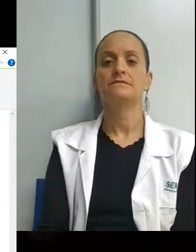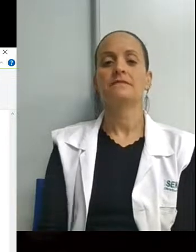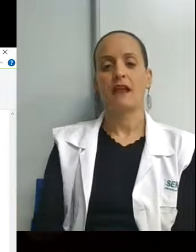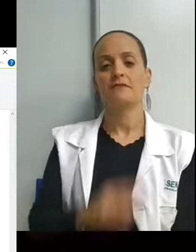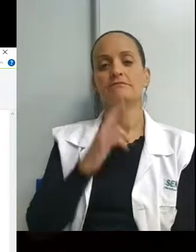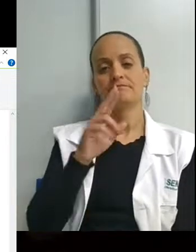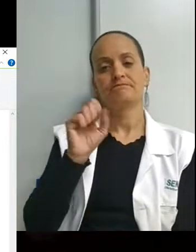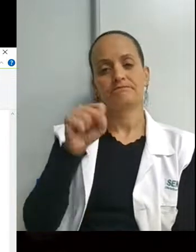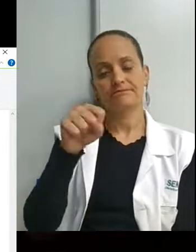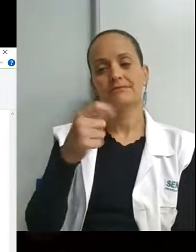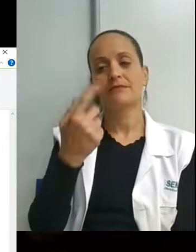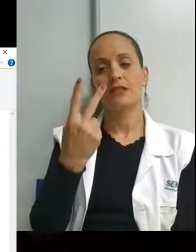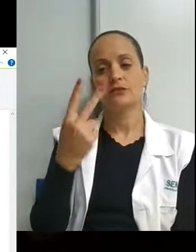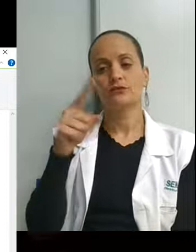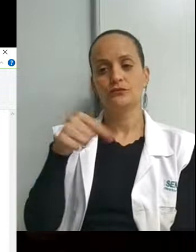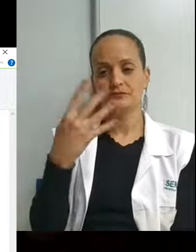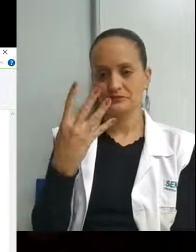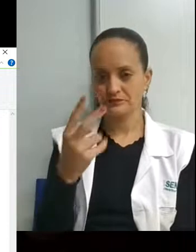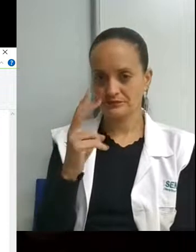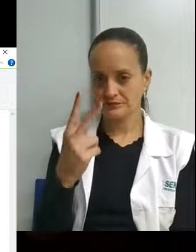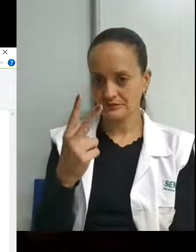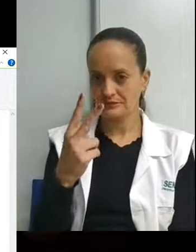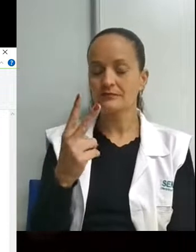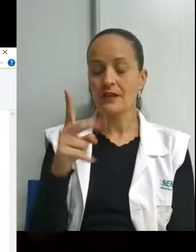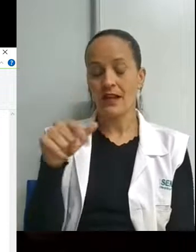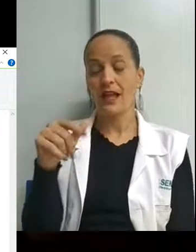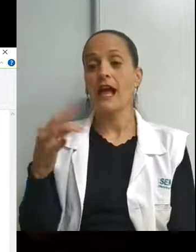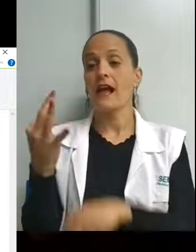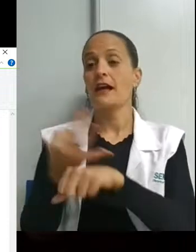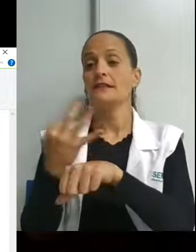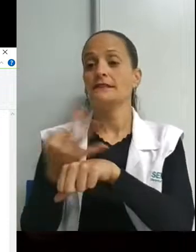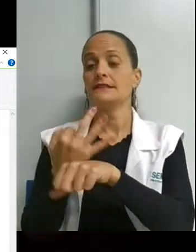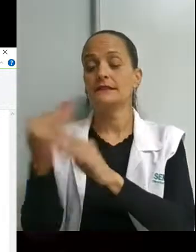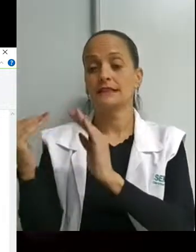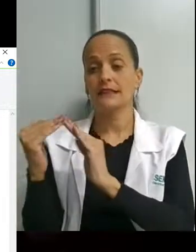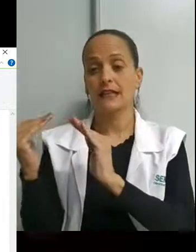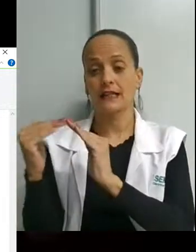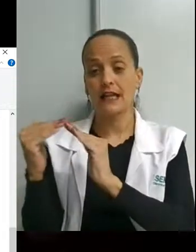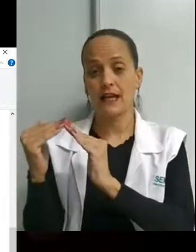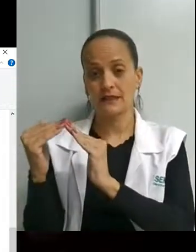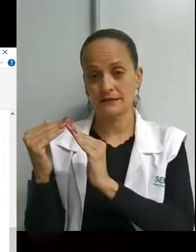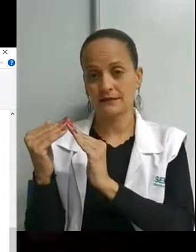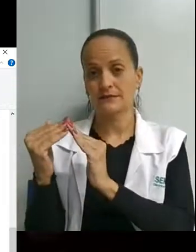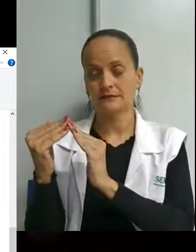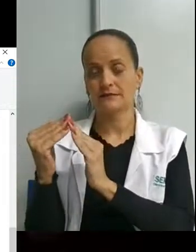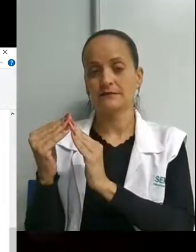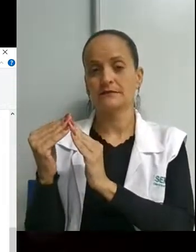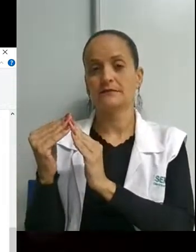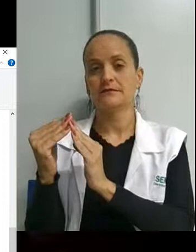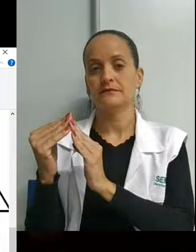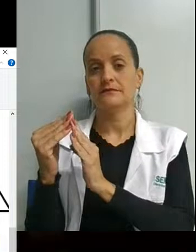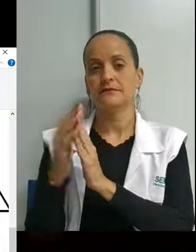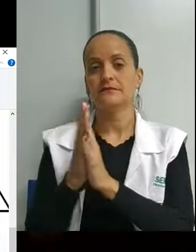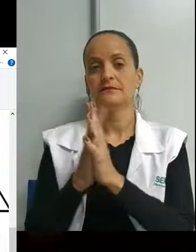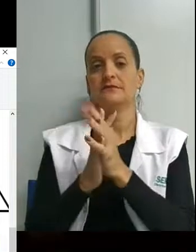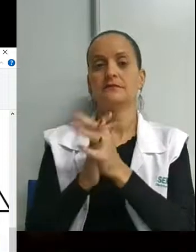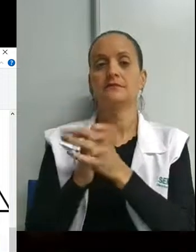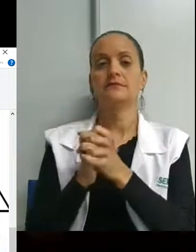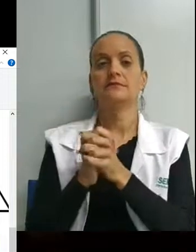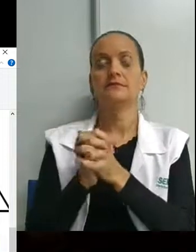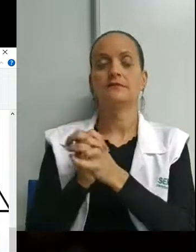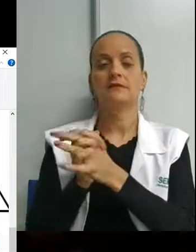2,42. Esse é o valor da resistência do quê? Da casa, certo? Então, esse é o valor